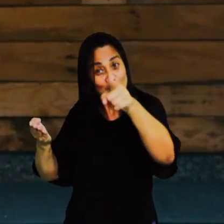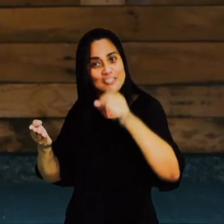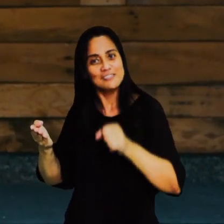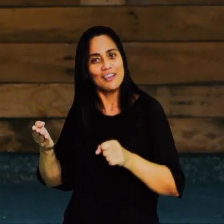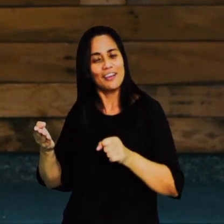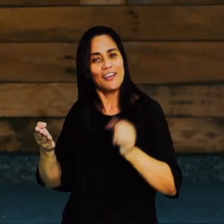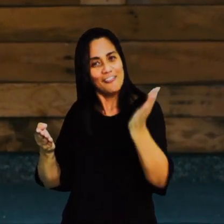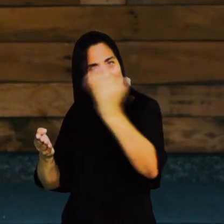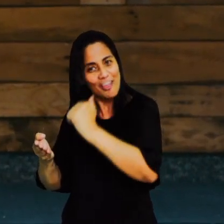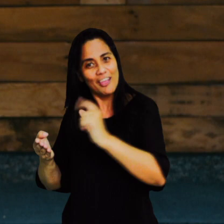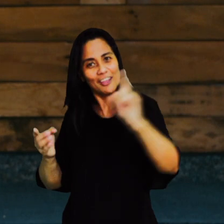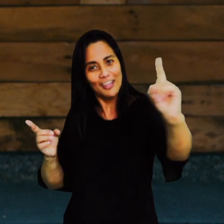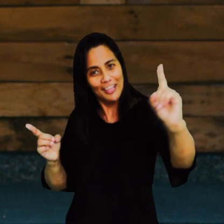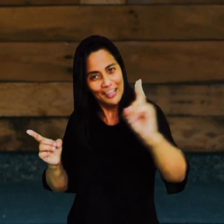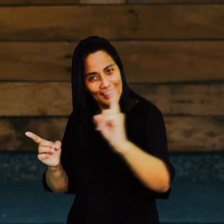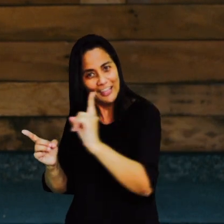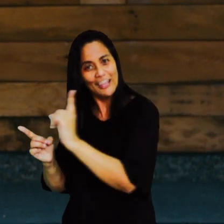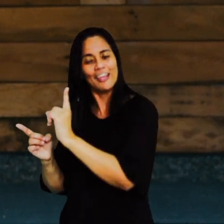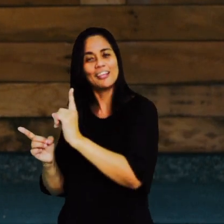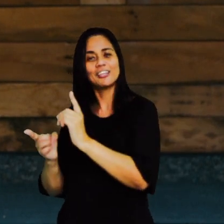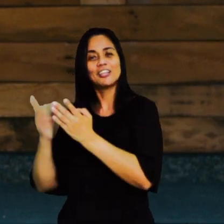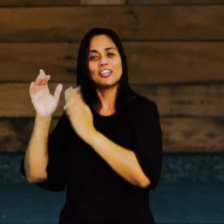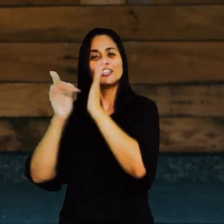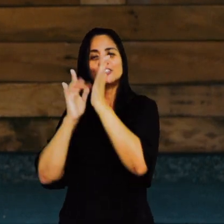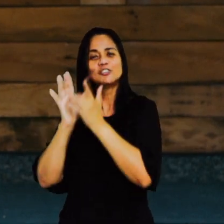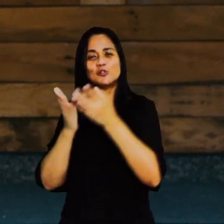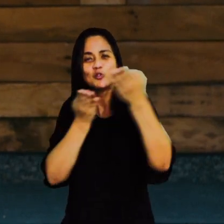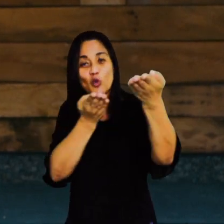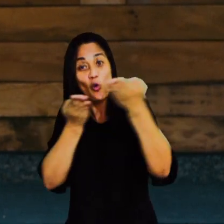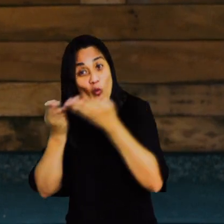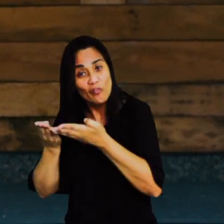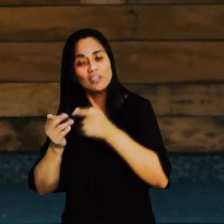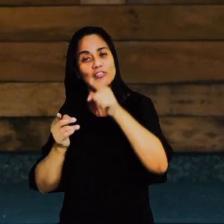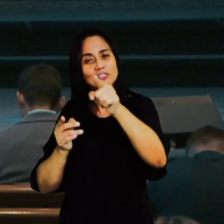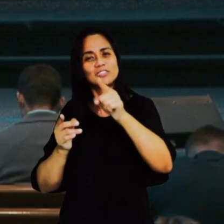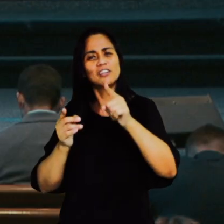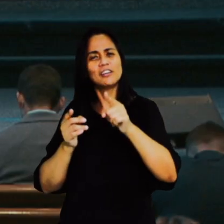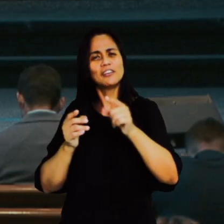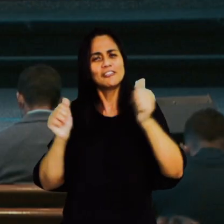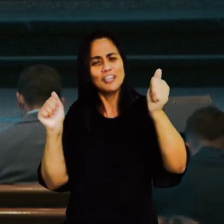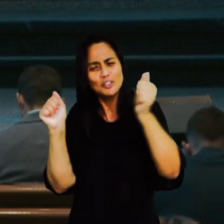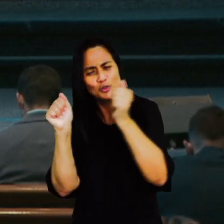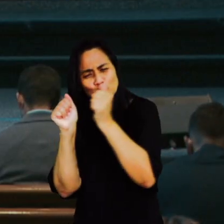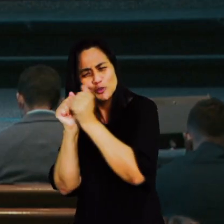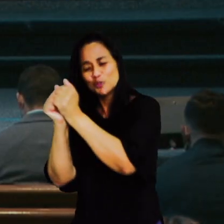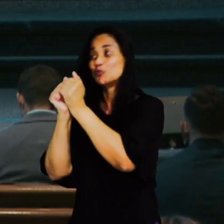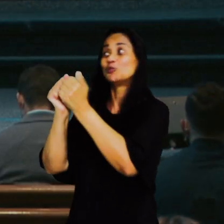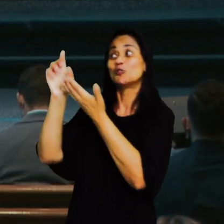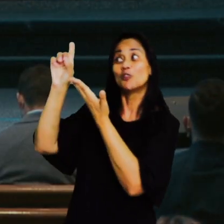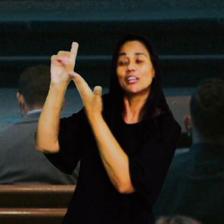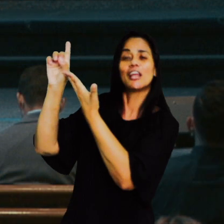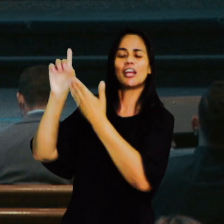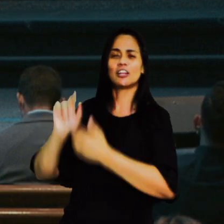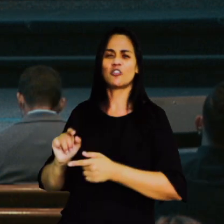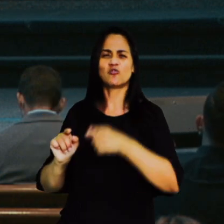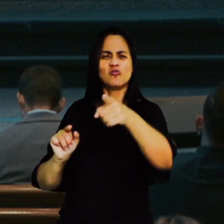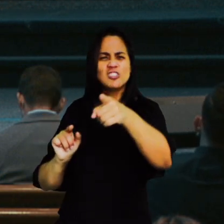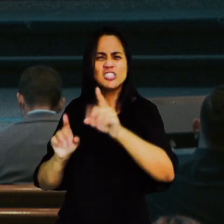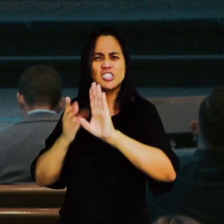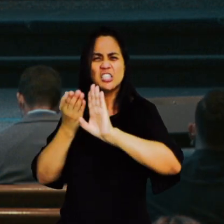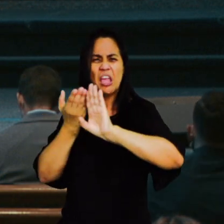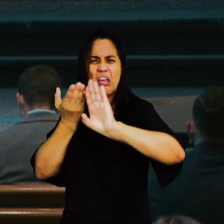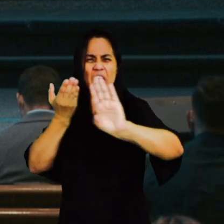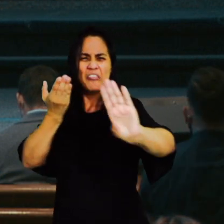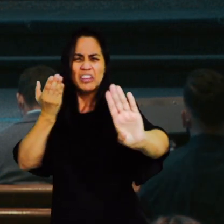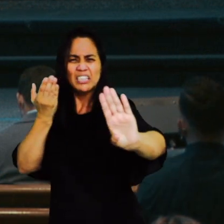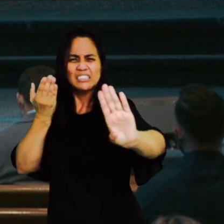chegar perto dEle. Nós não precisamos estar longe de Deus. Nós podemos